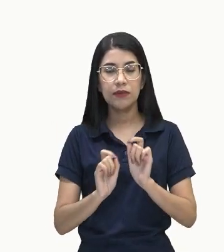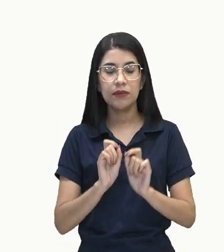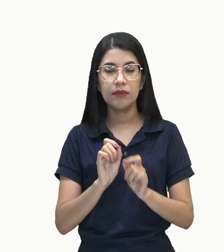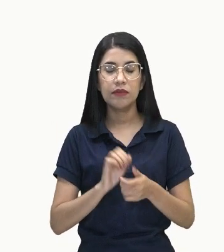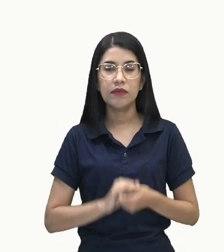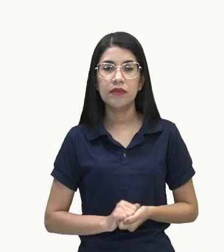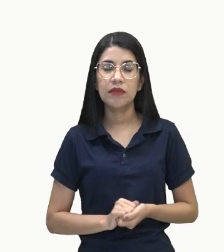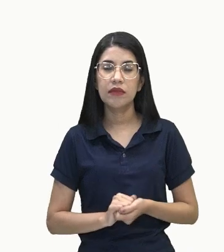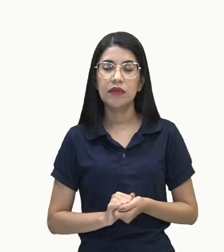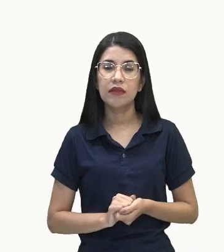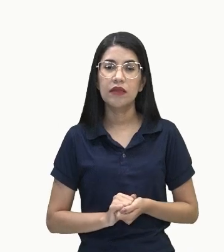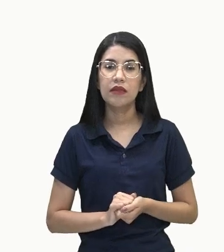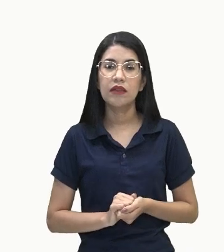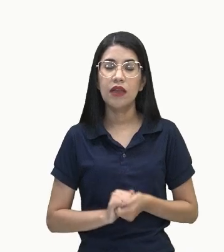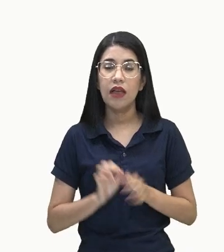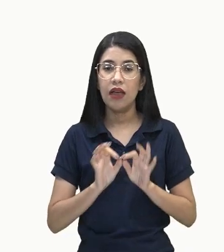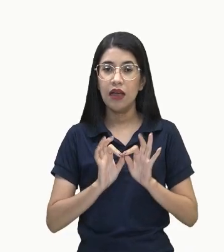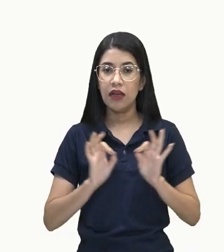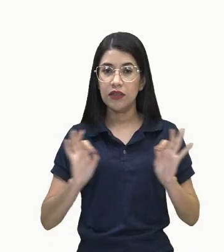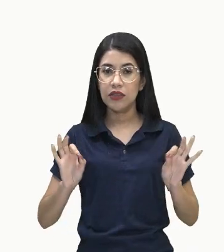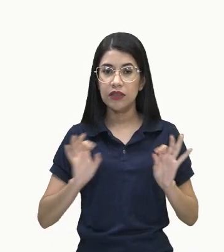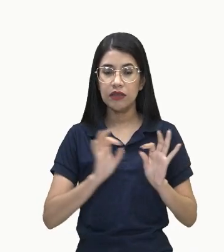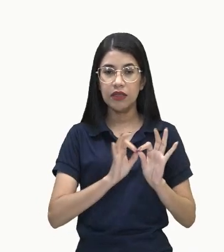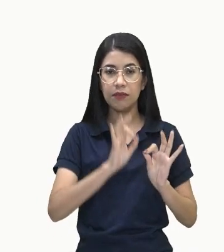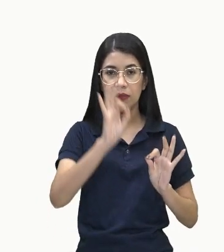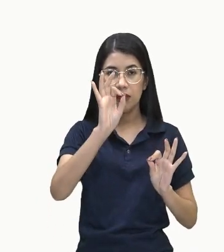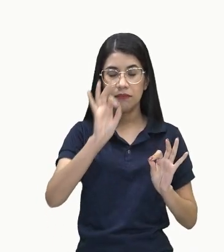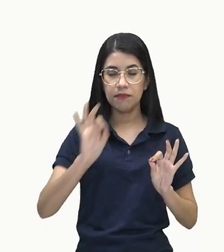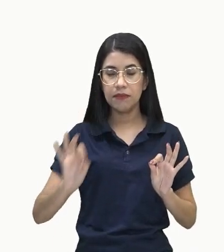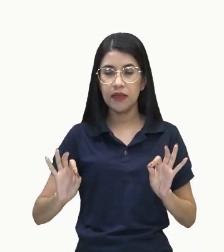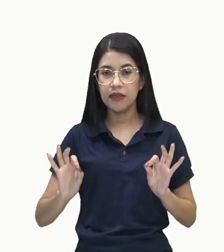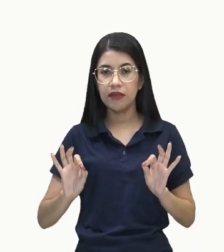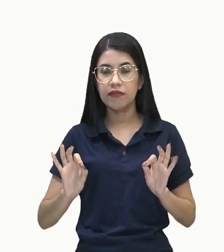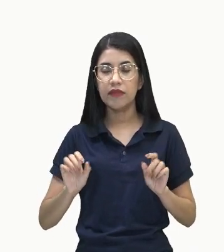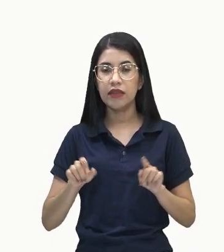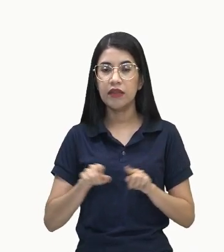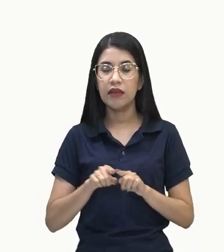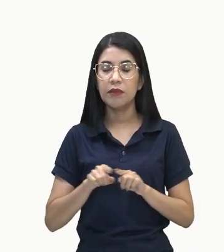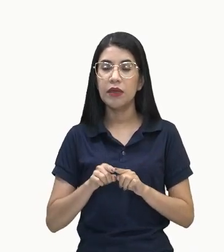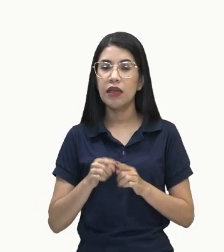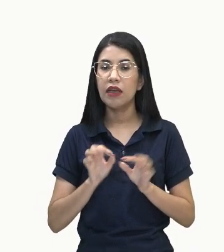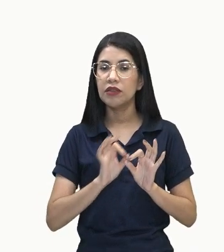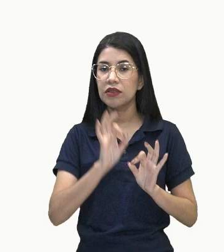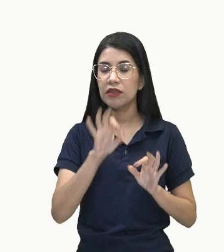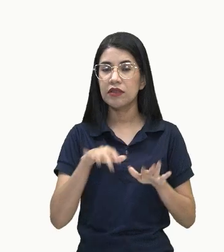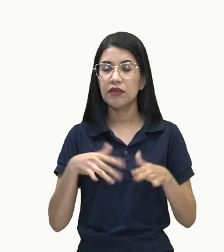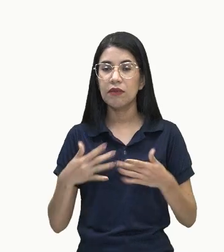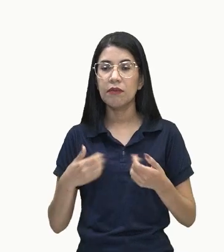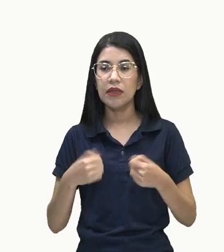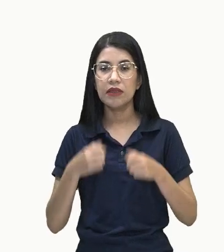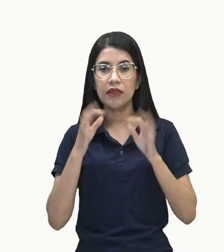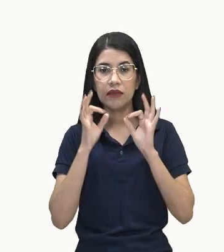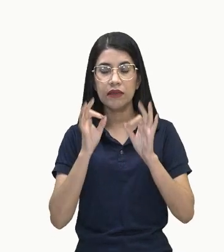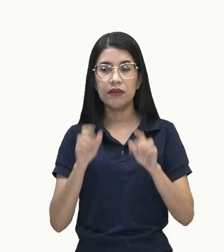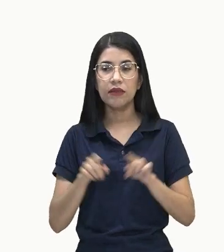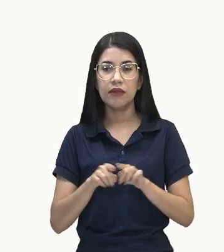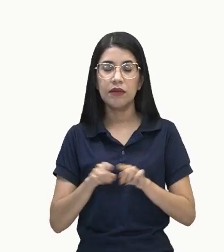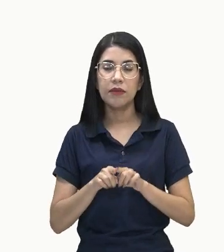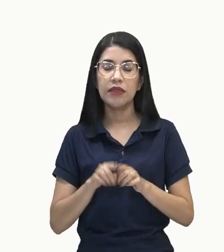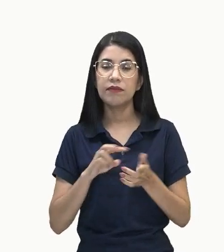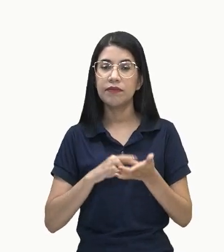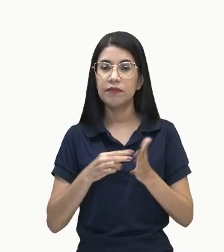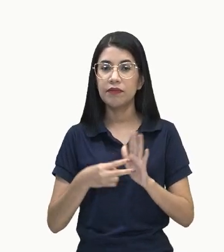é a distância de um ponto para outro, ou de uma unidade para outra. Ou seja, os valores